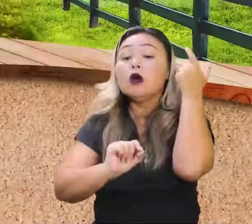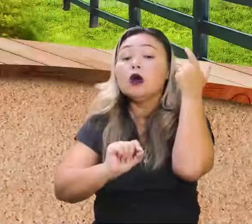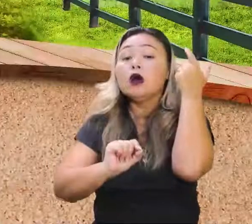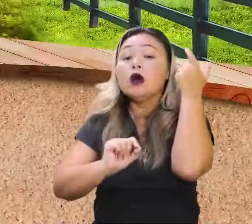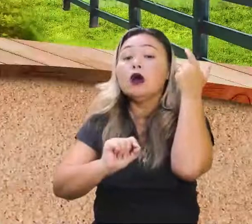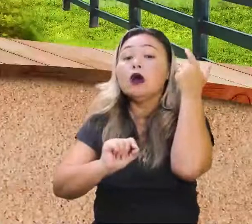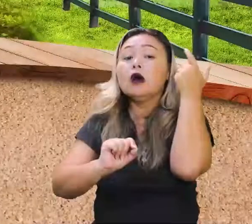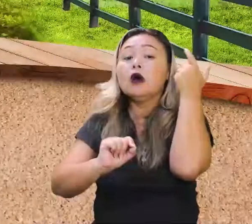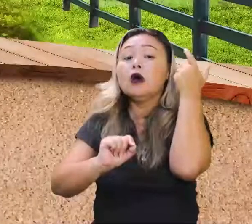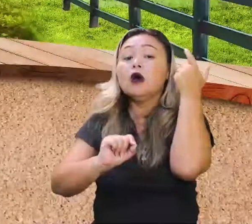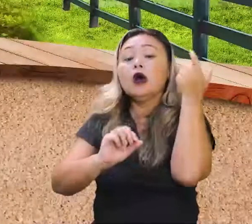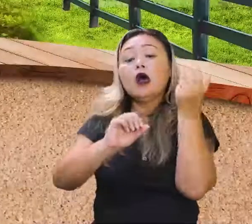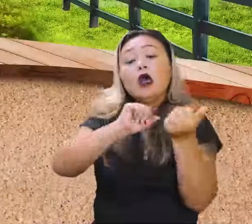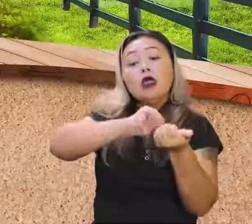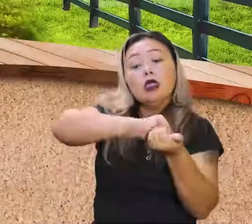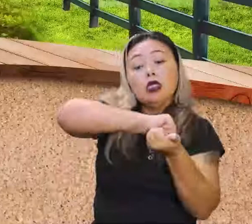professor?